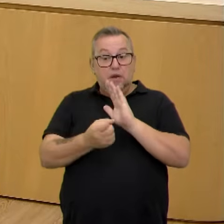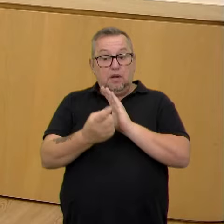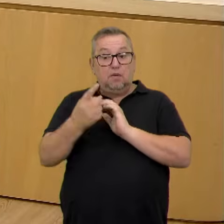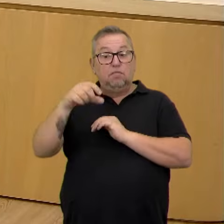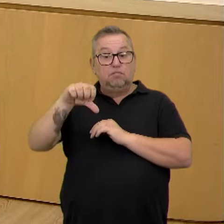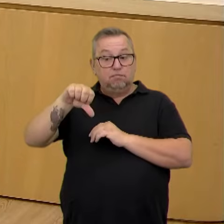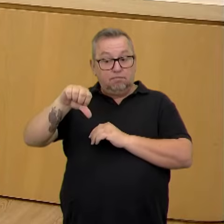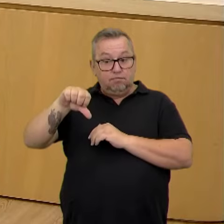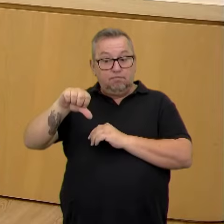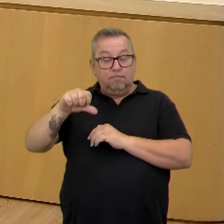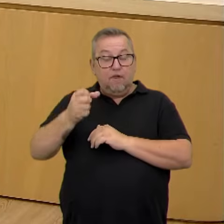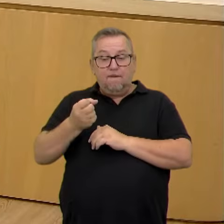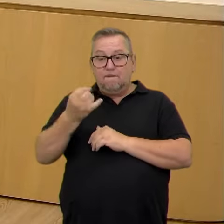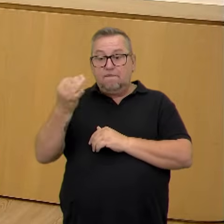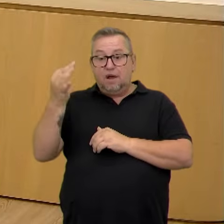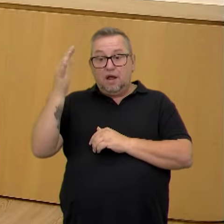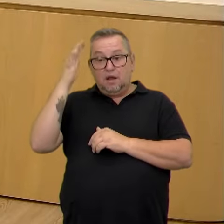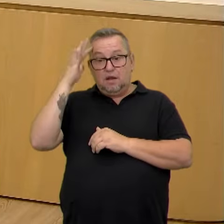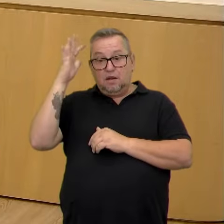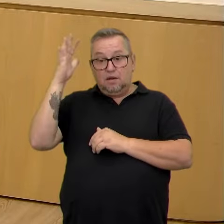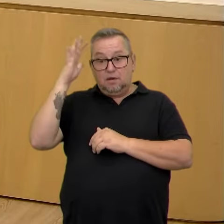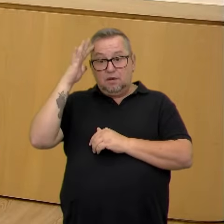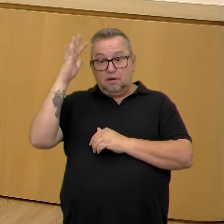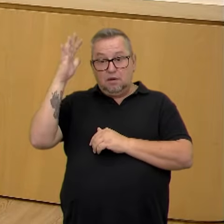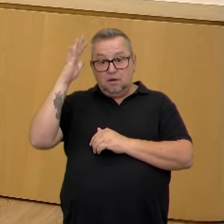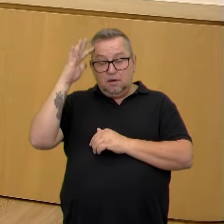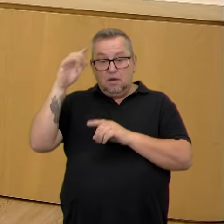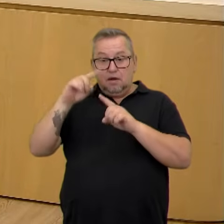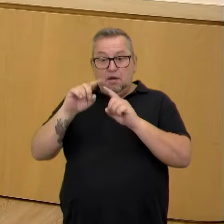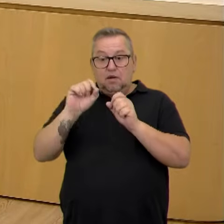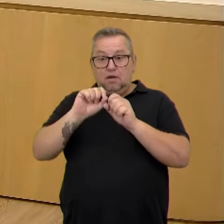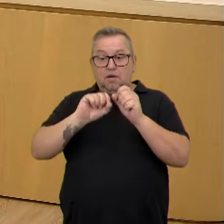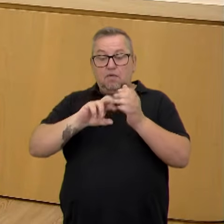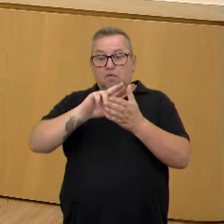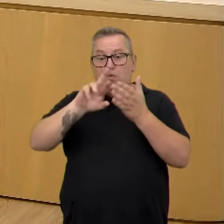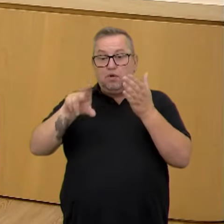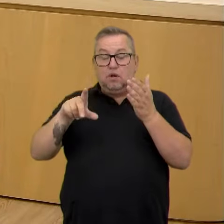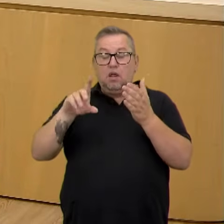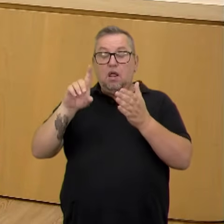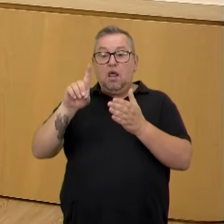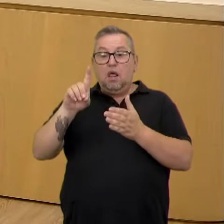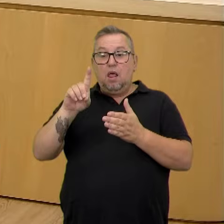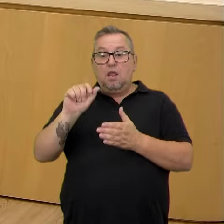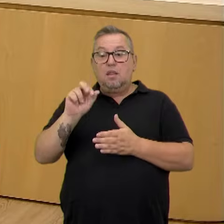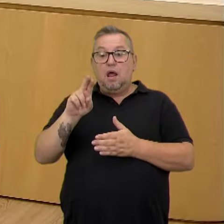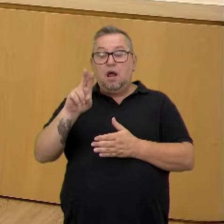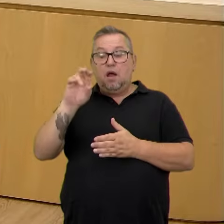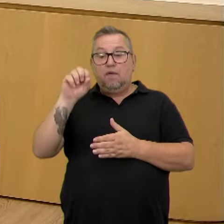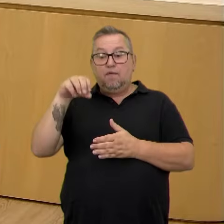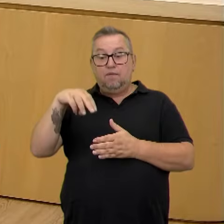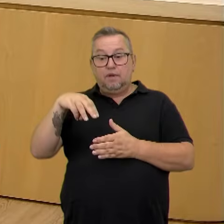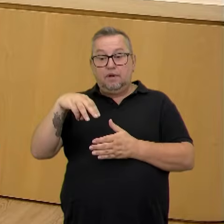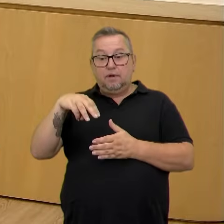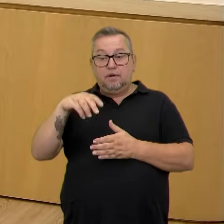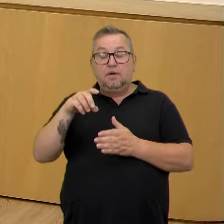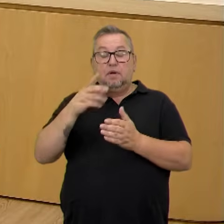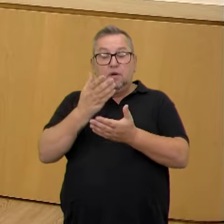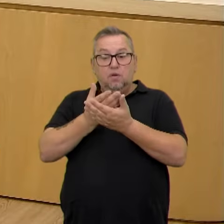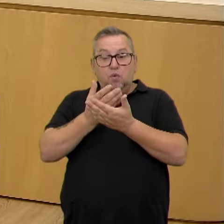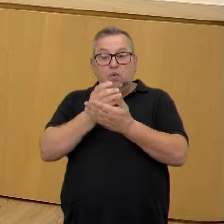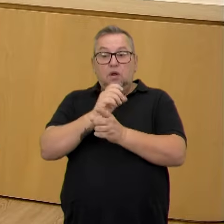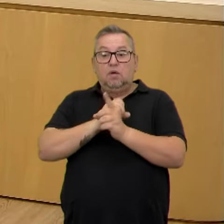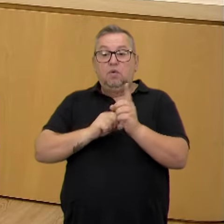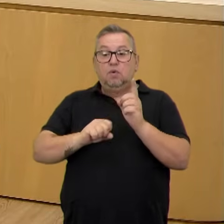várias teorias, né, que a gente chama de teorias higienistas, darwinismo social. Inclusive, teve um estudo, né, que